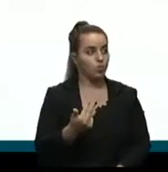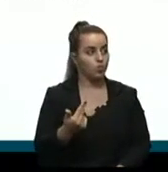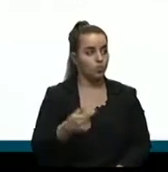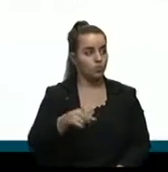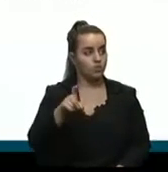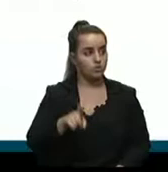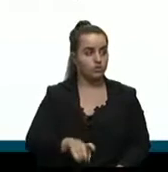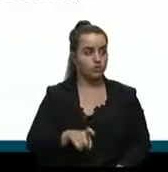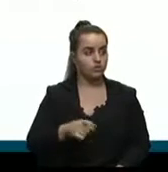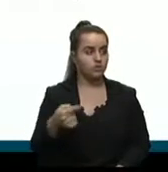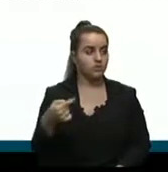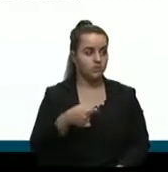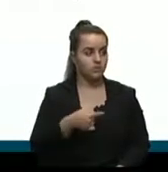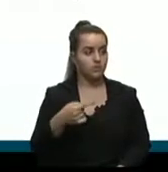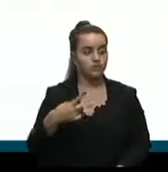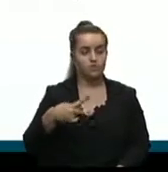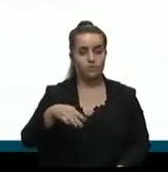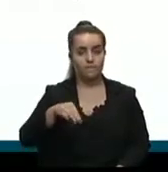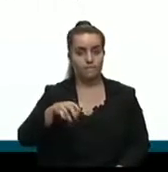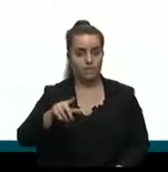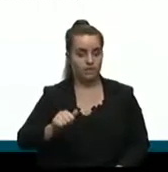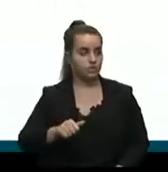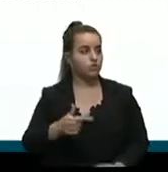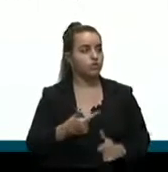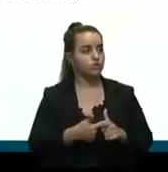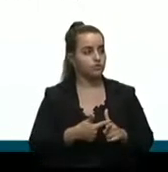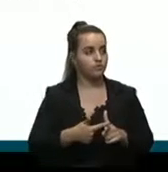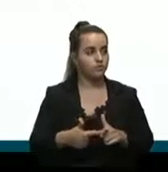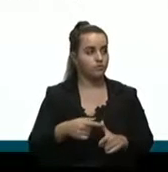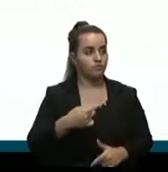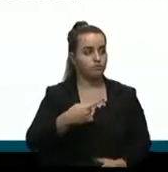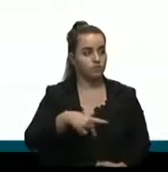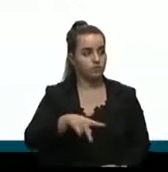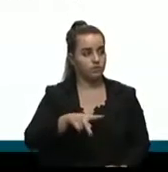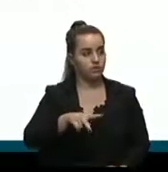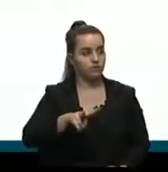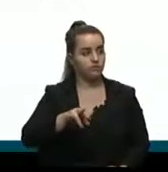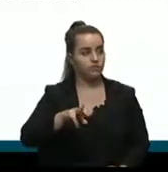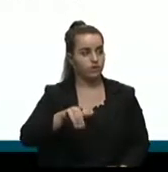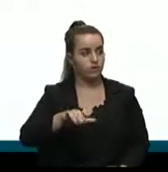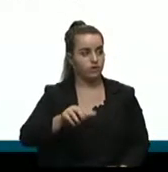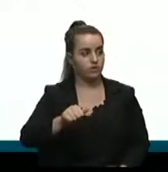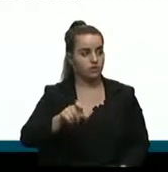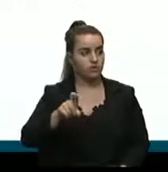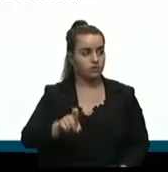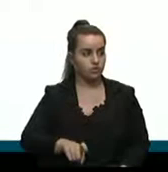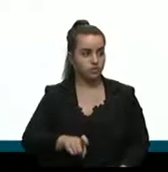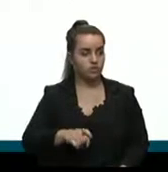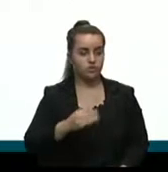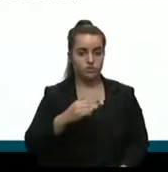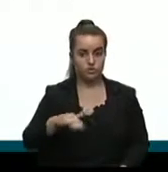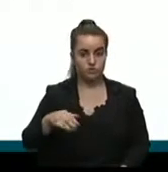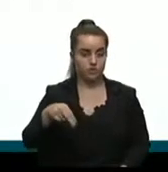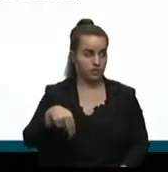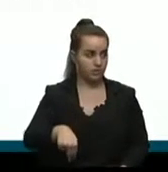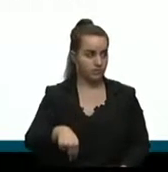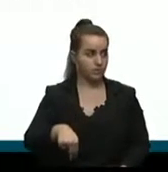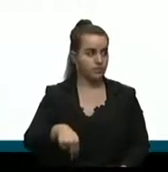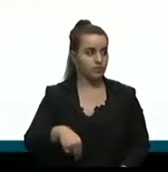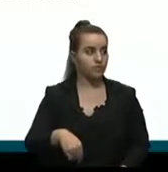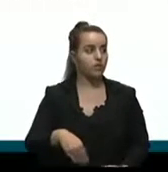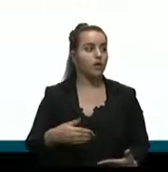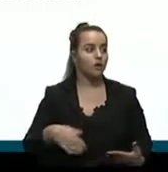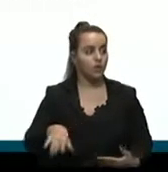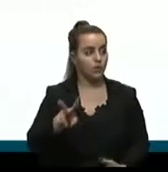a x menos a média dividido pela variância de x sobre o tamanho